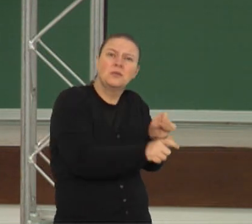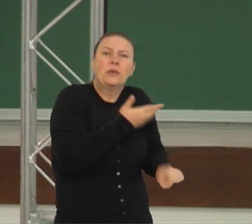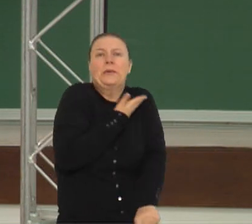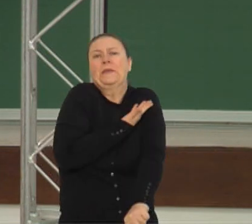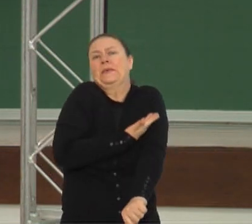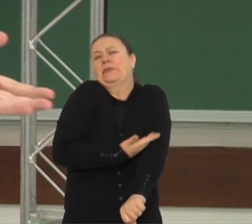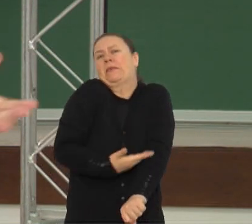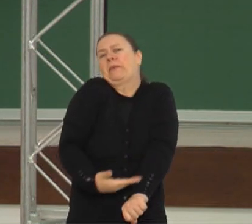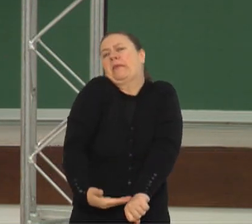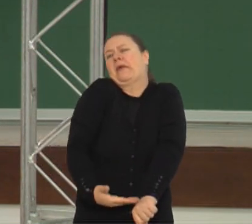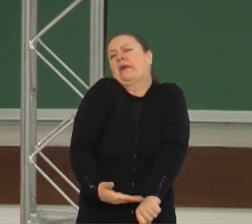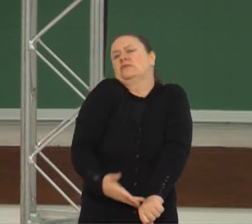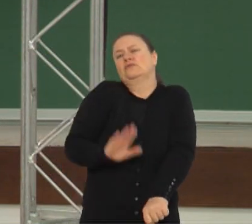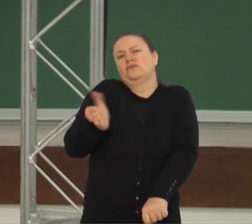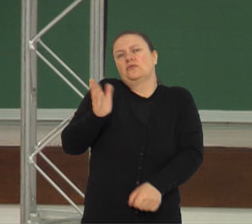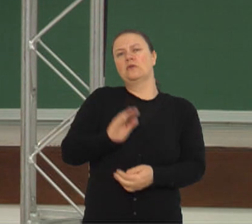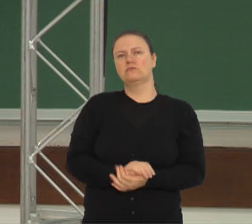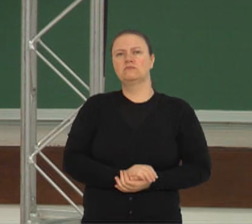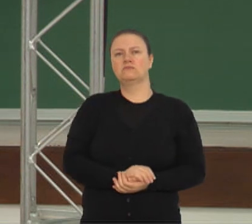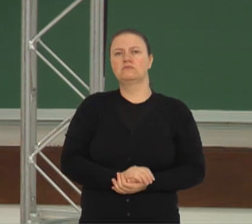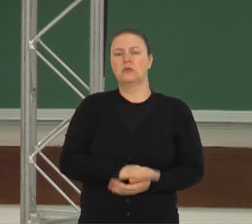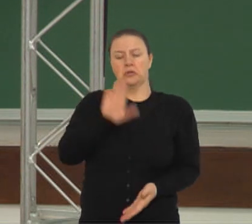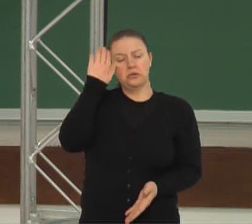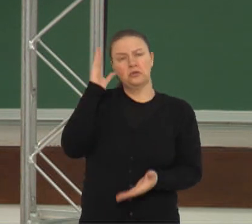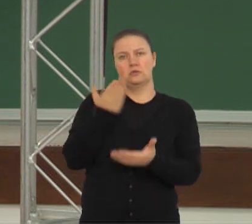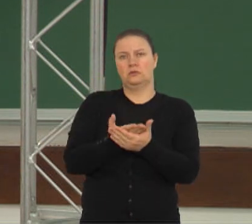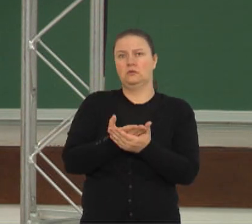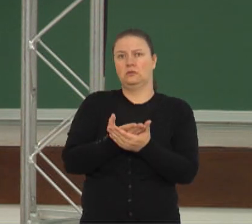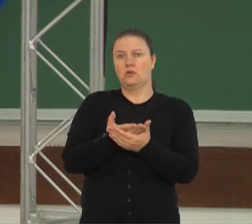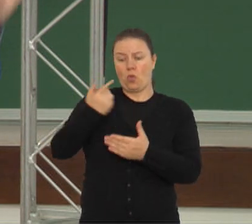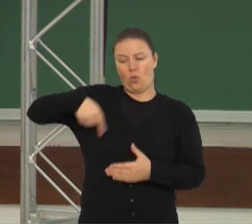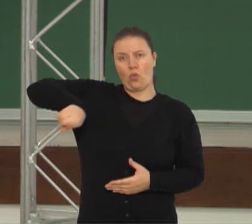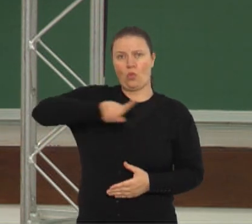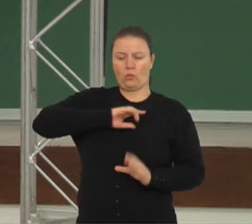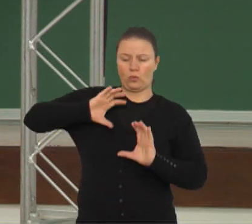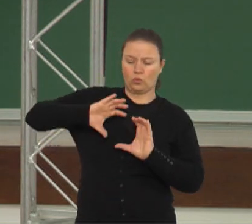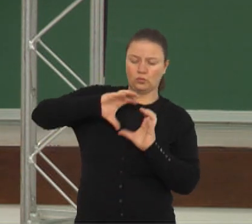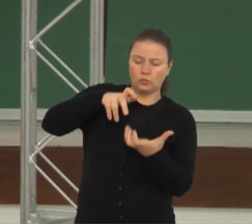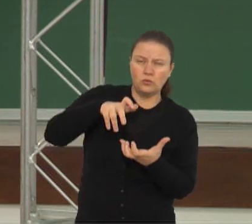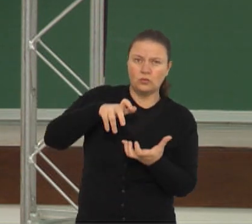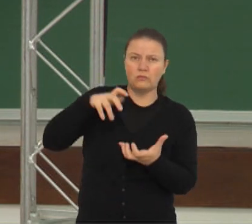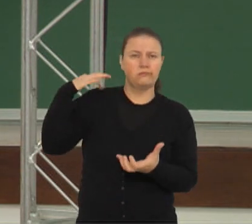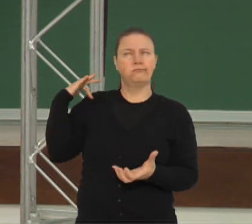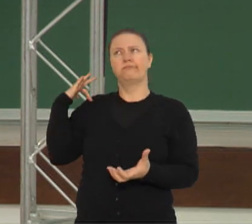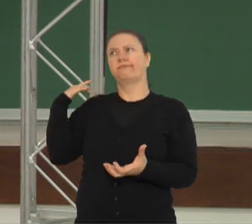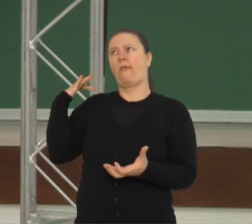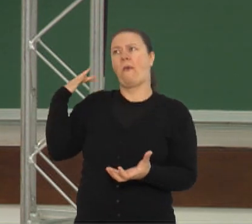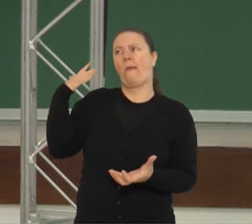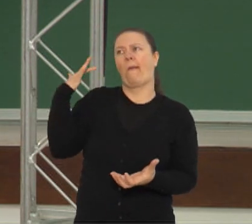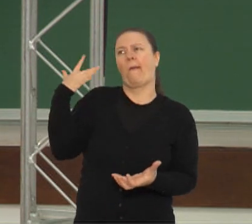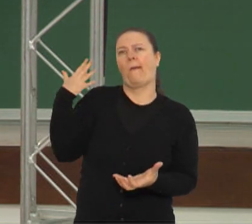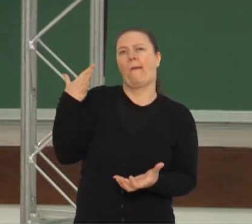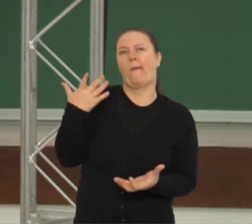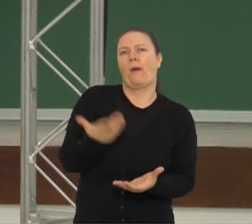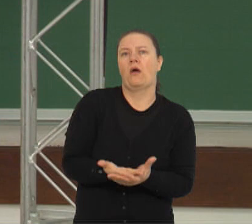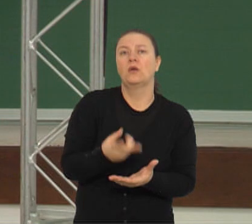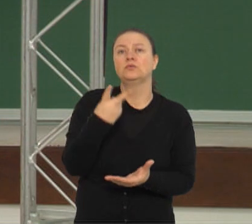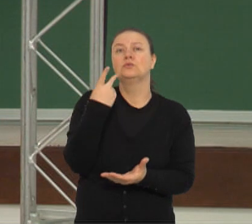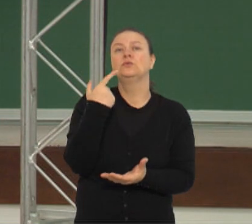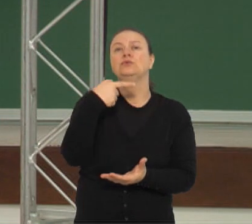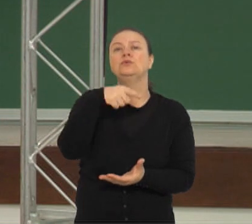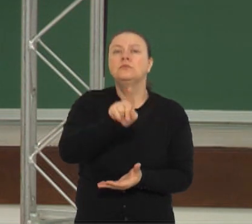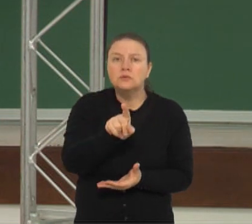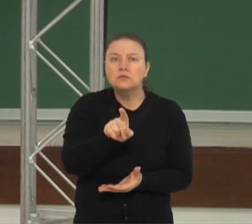de fato, no nosso mundo continua dessa maneira. Passados-se 2000 e tantos anos, o filósofo